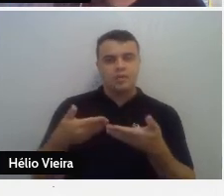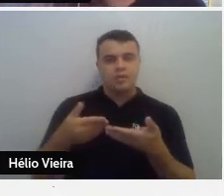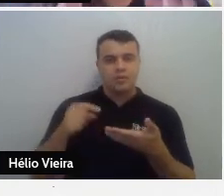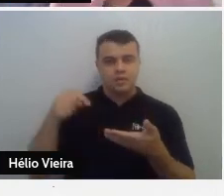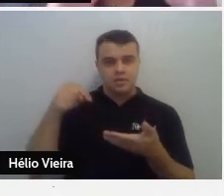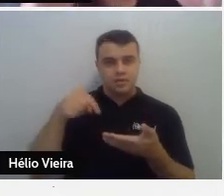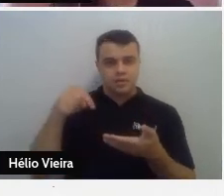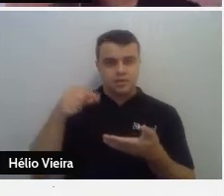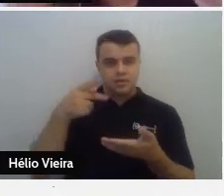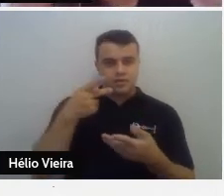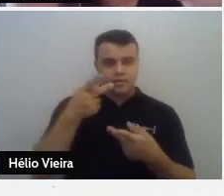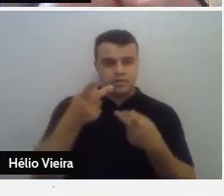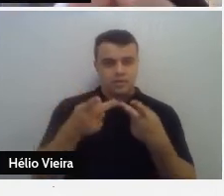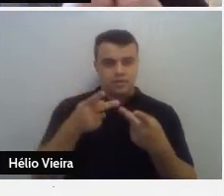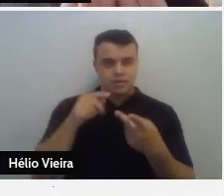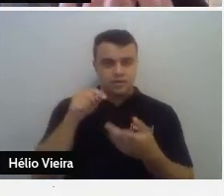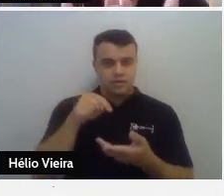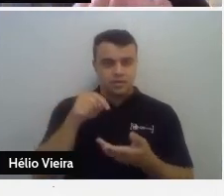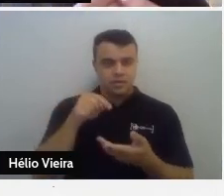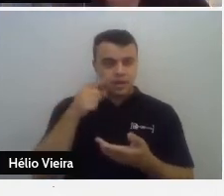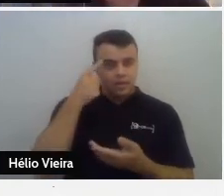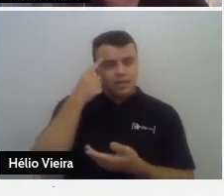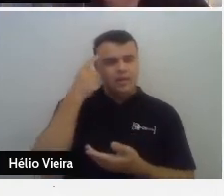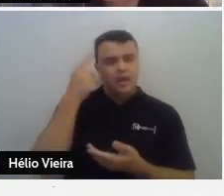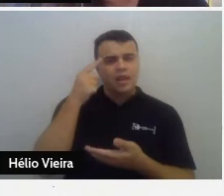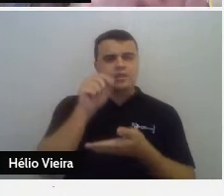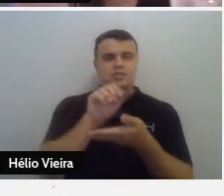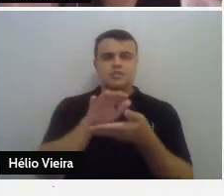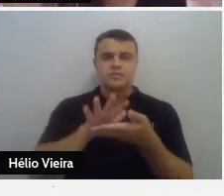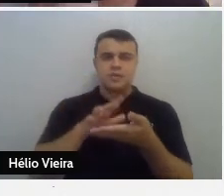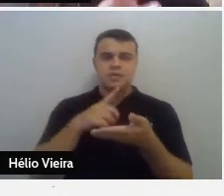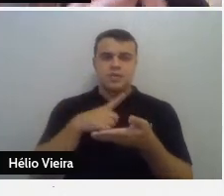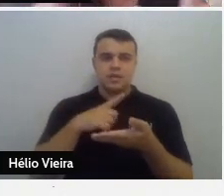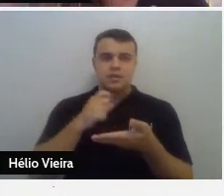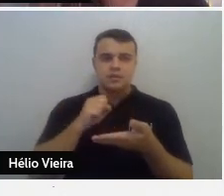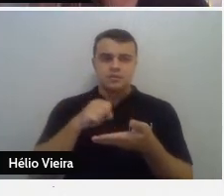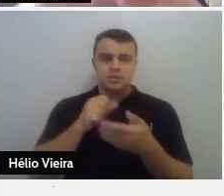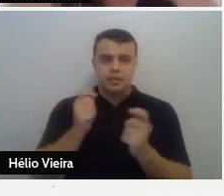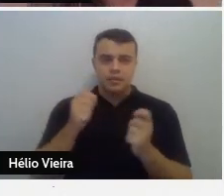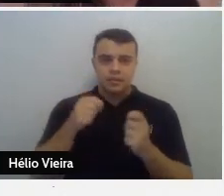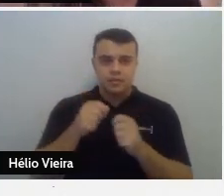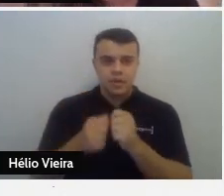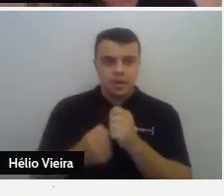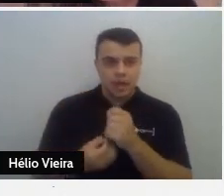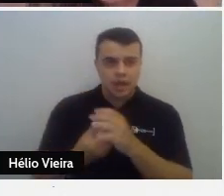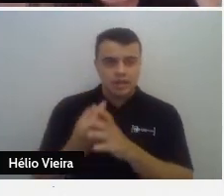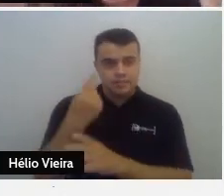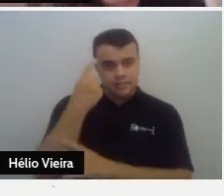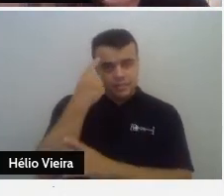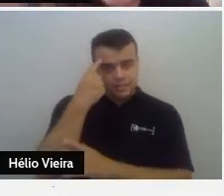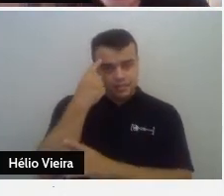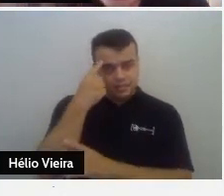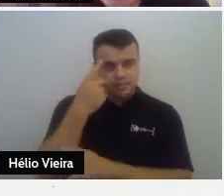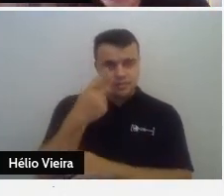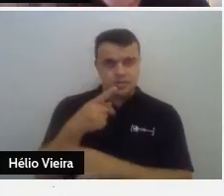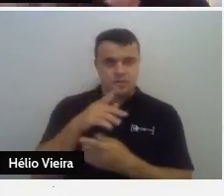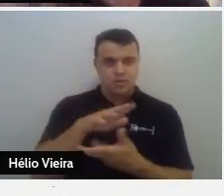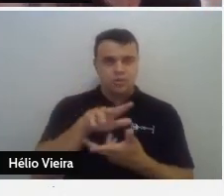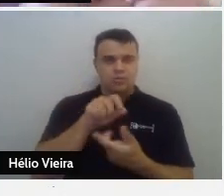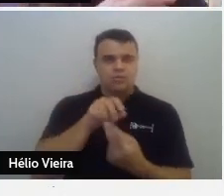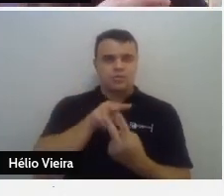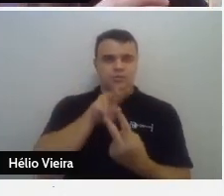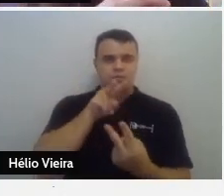Aqui eu vou falar, é uma ideia de atividade que pode ser produzida pensando nesse mundo